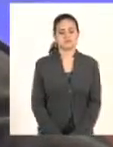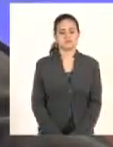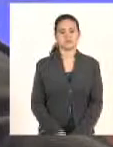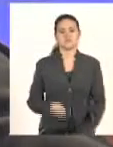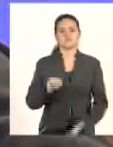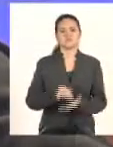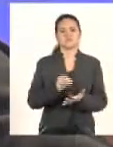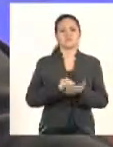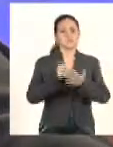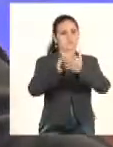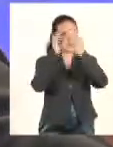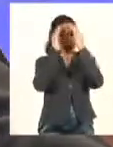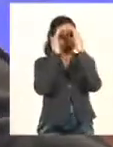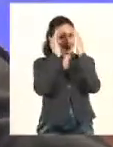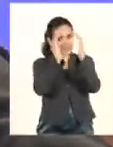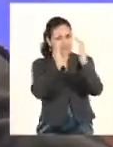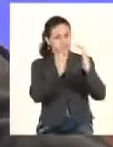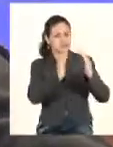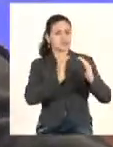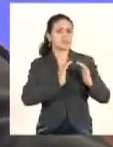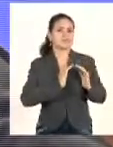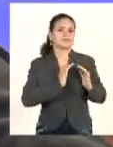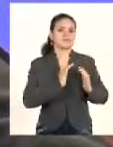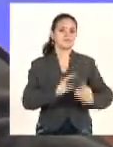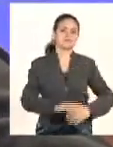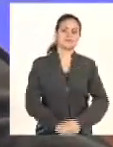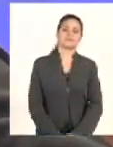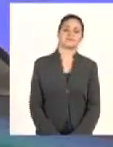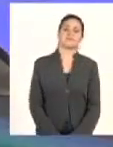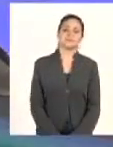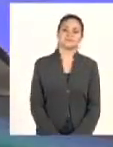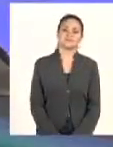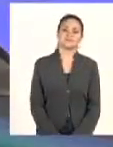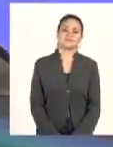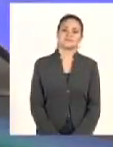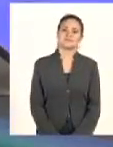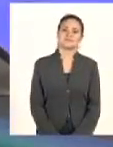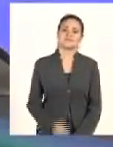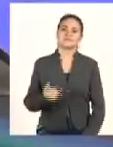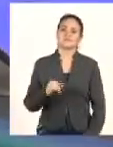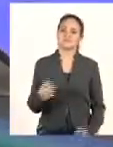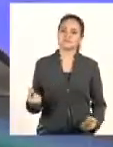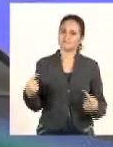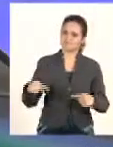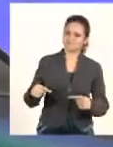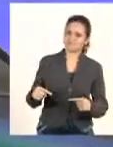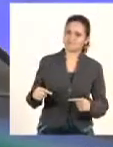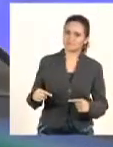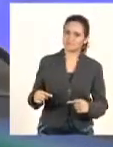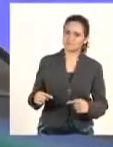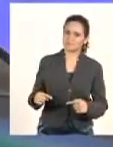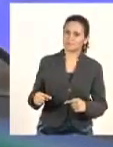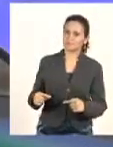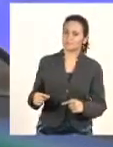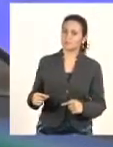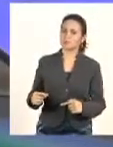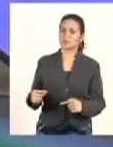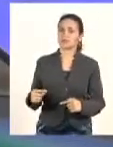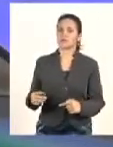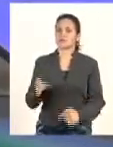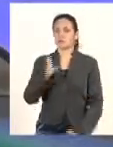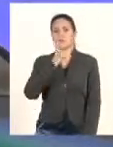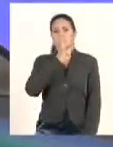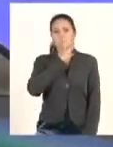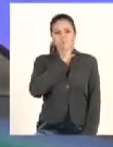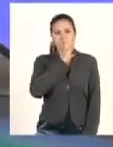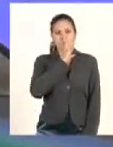com relação à oposição. Se a oposição, deputado Adriano, não tivesse vindo a esta tribuna denunciar